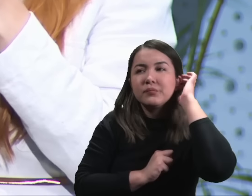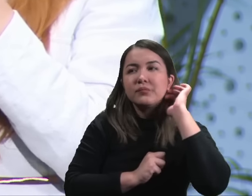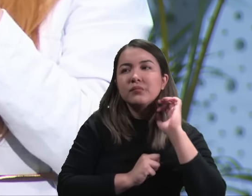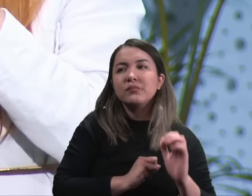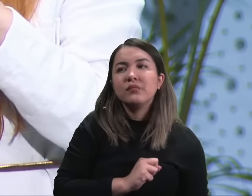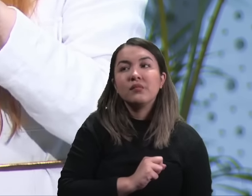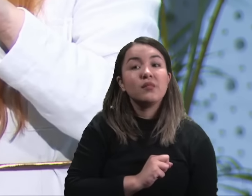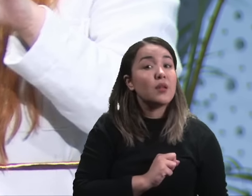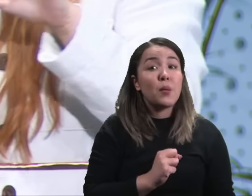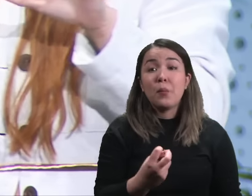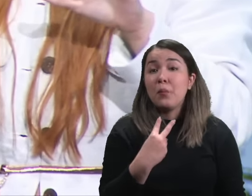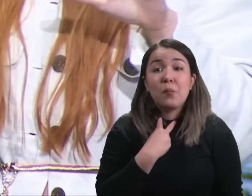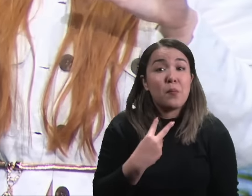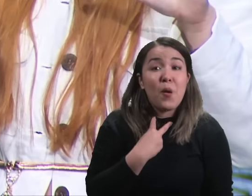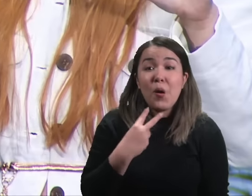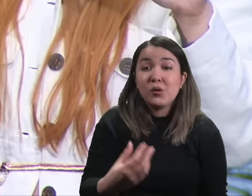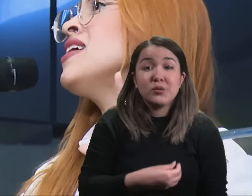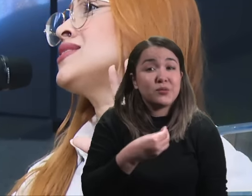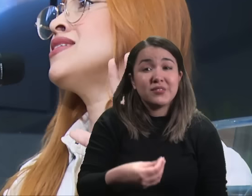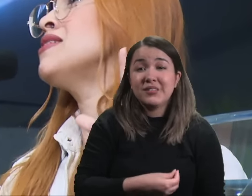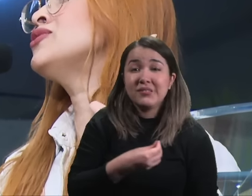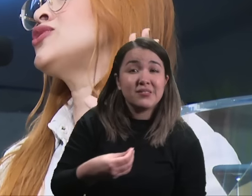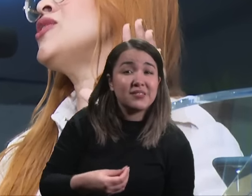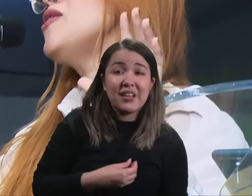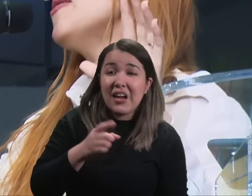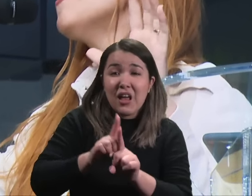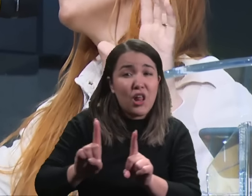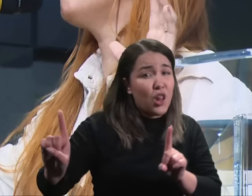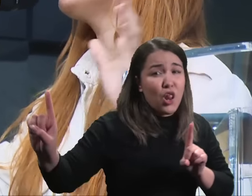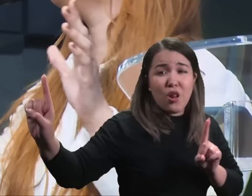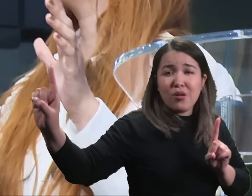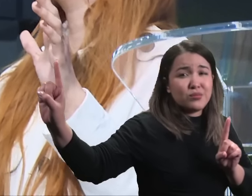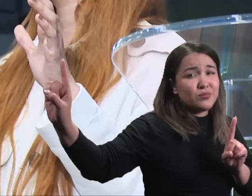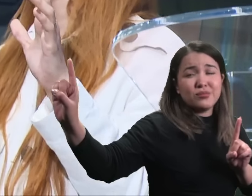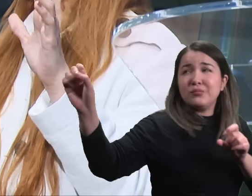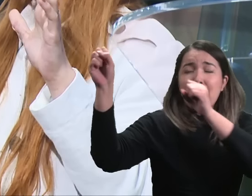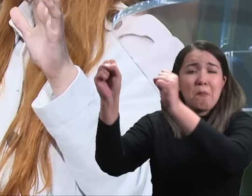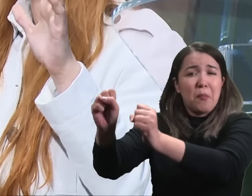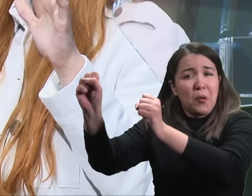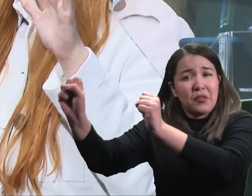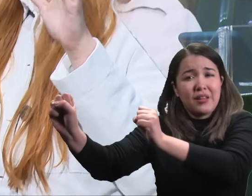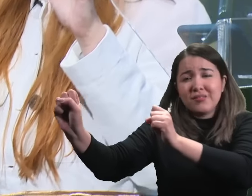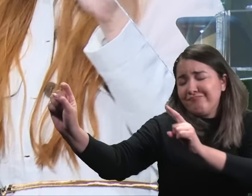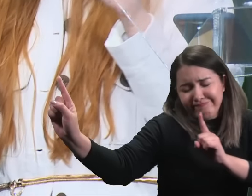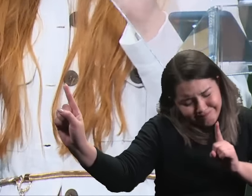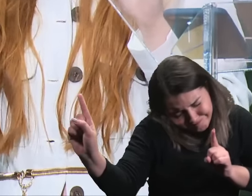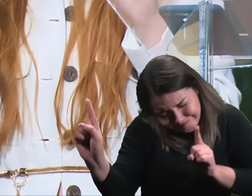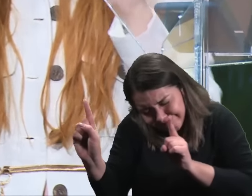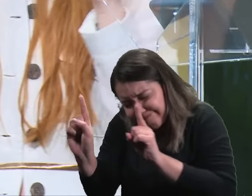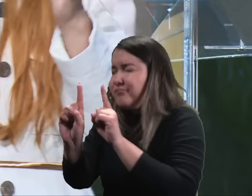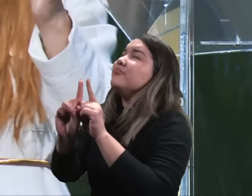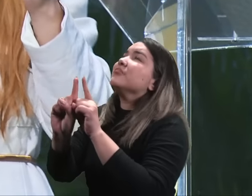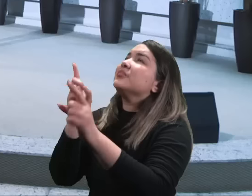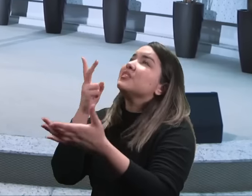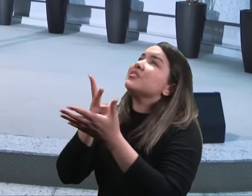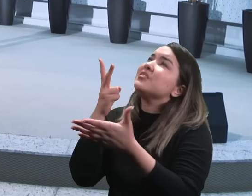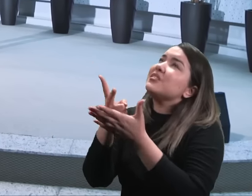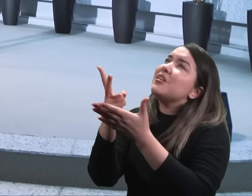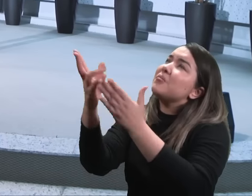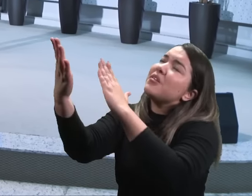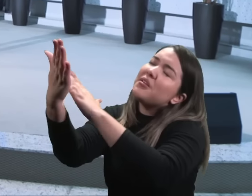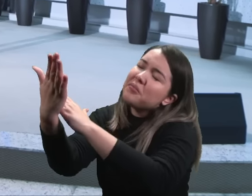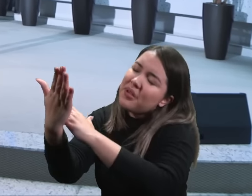amor não posso viver sem o seu poder que está sempre